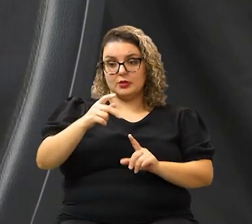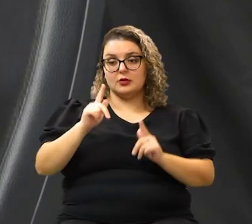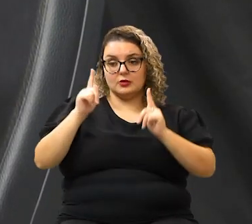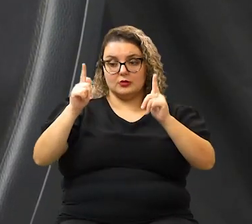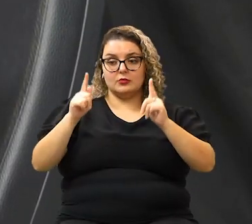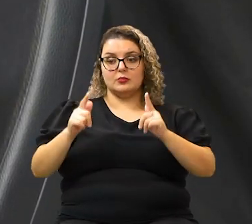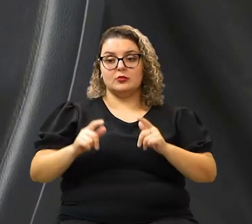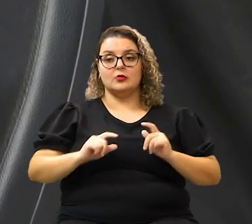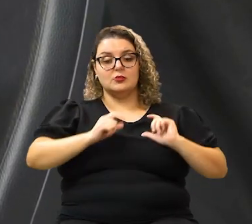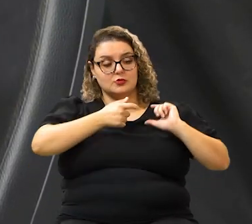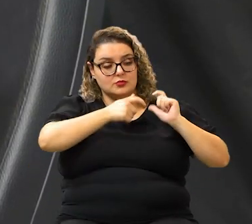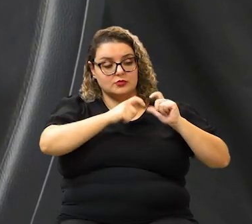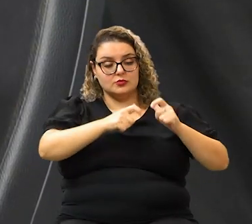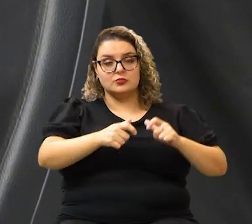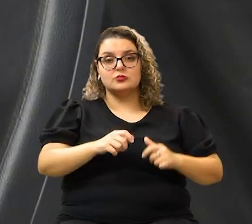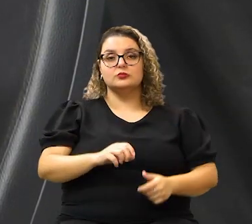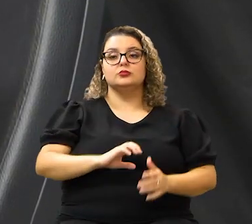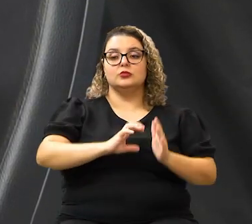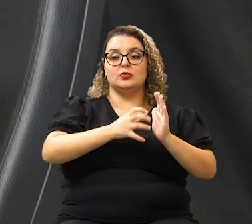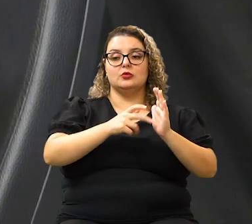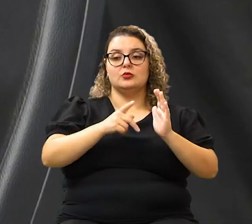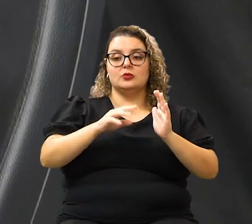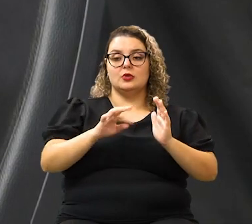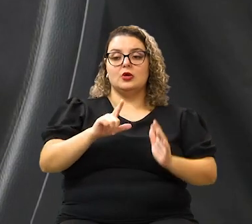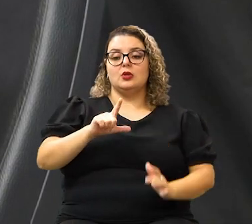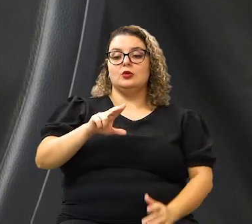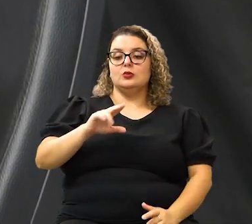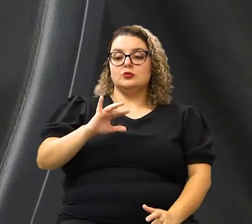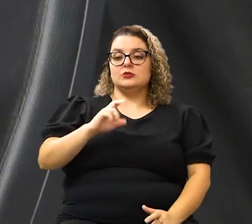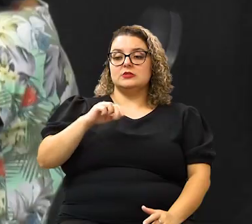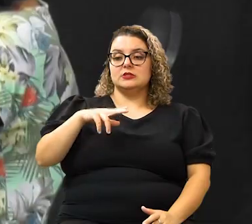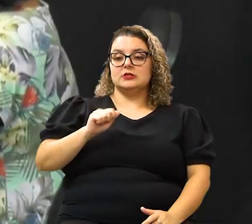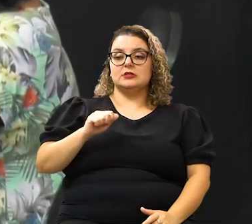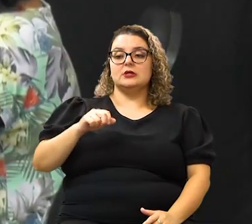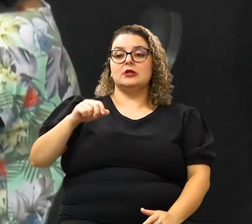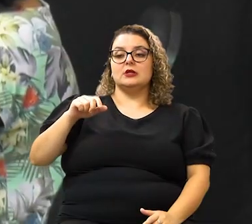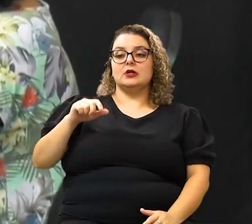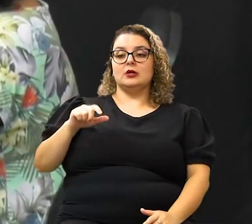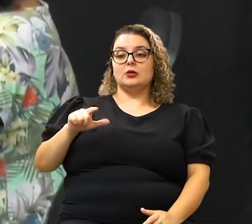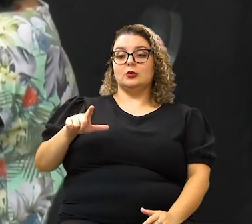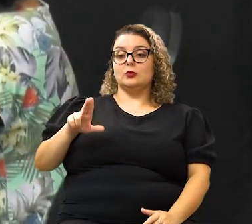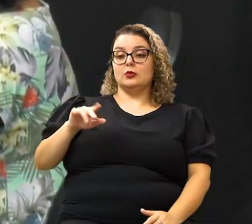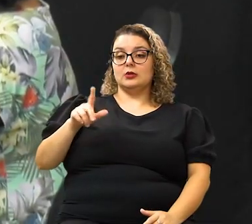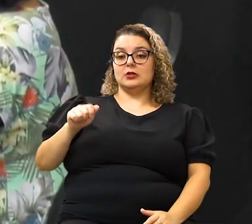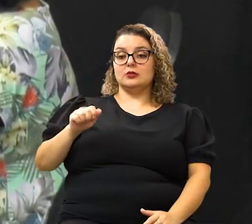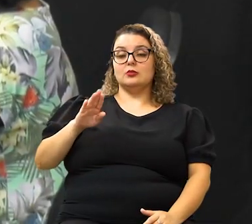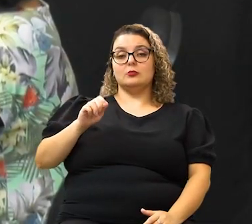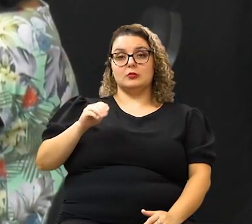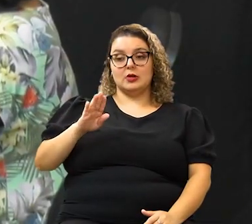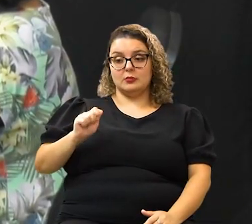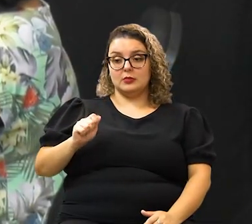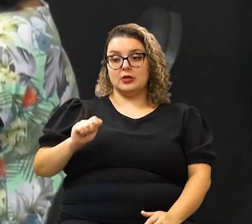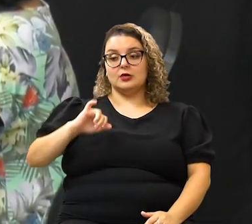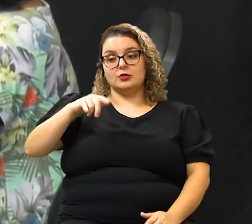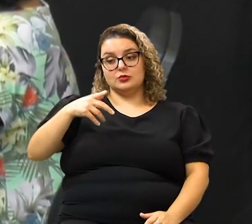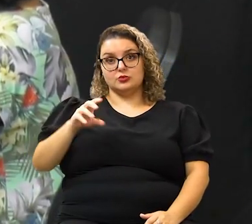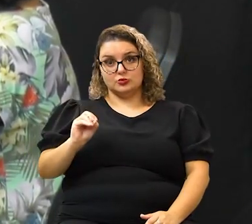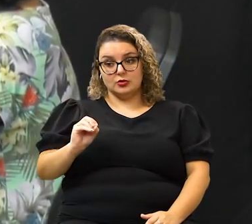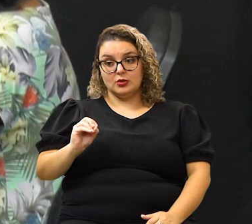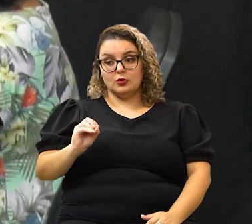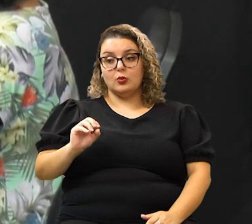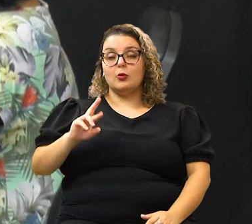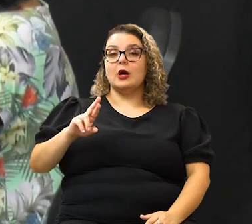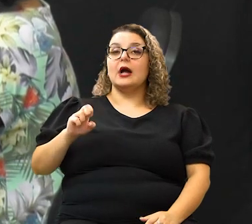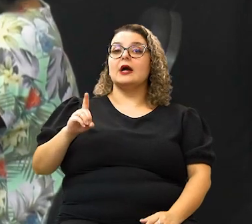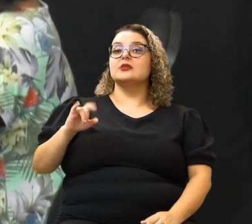que era a Luciana Genro, a Heloísa Helena, o Babá e o João Fontes, que eram chamados radicais do PT, que